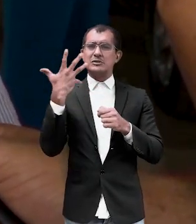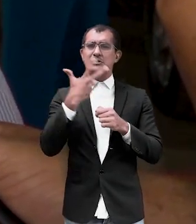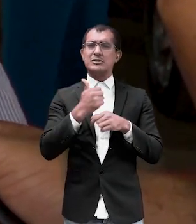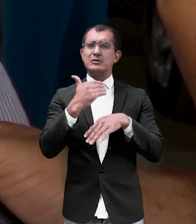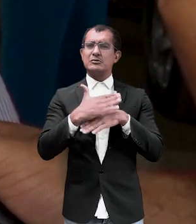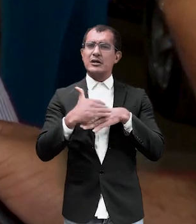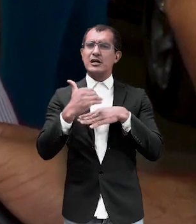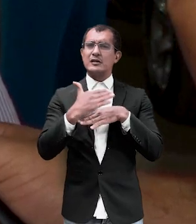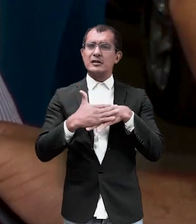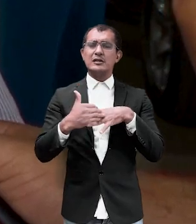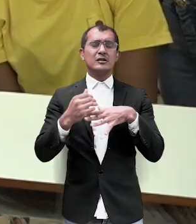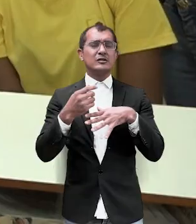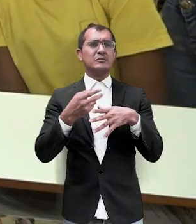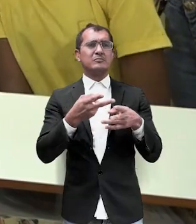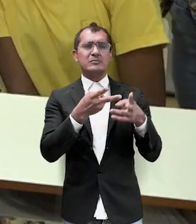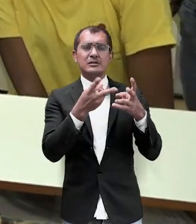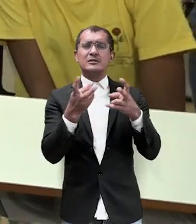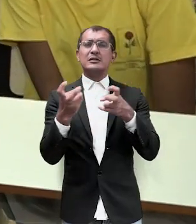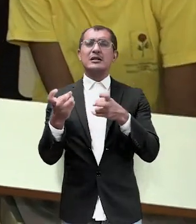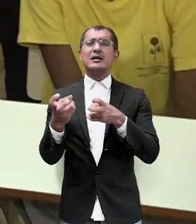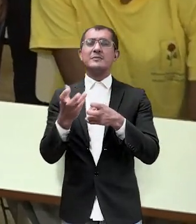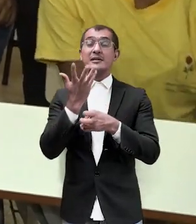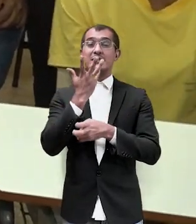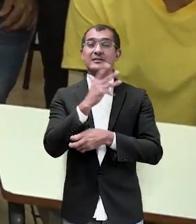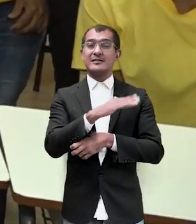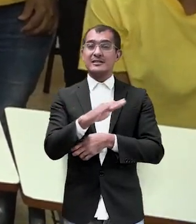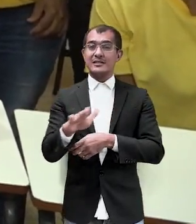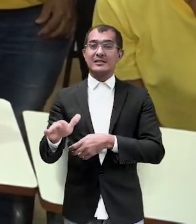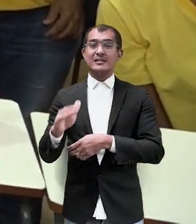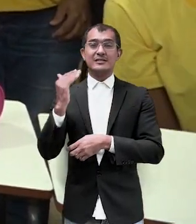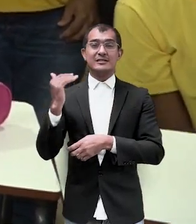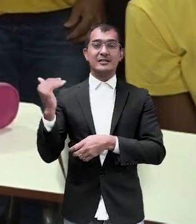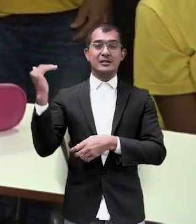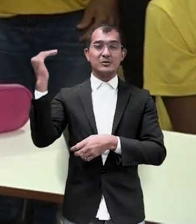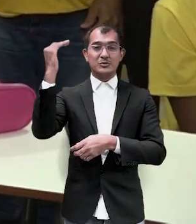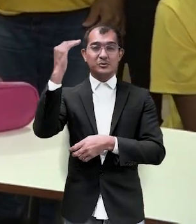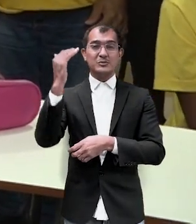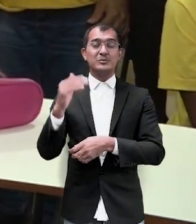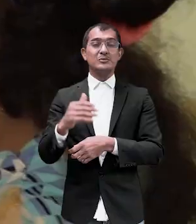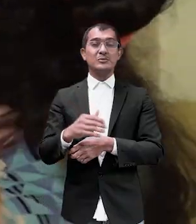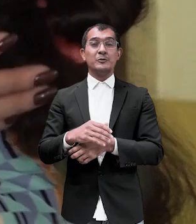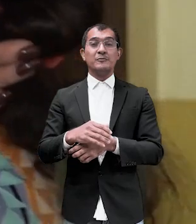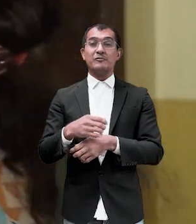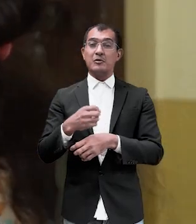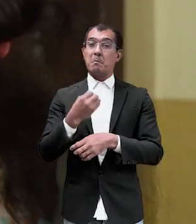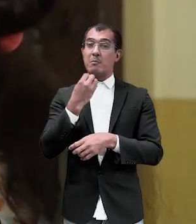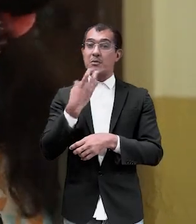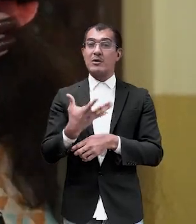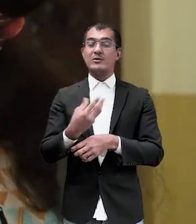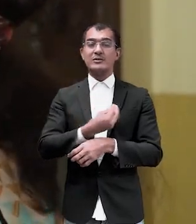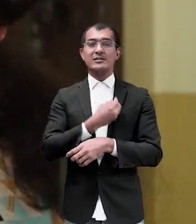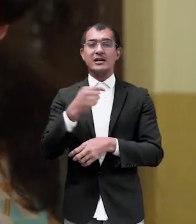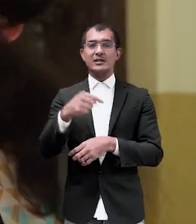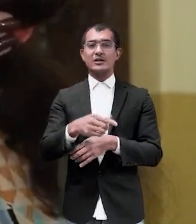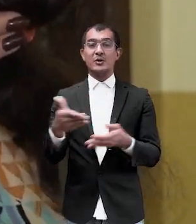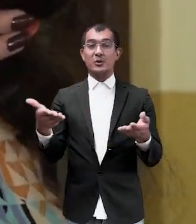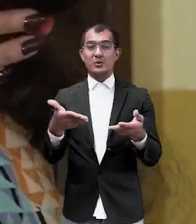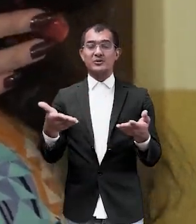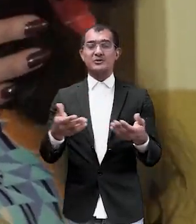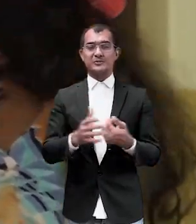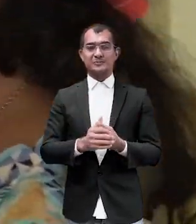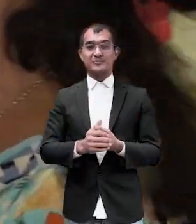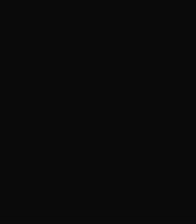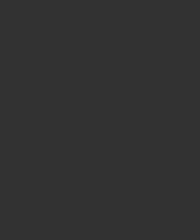bonito muito carinhoso ver a as crianças seos adultos né então assim foi muito gratificante est aqui hoje